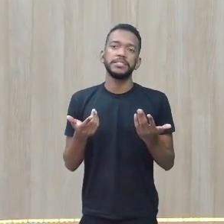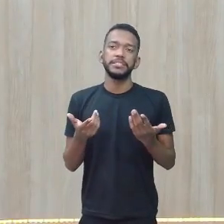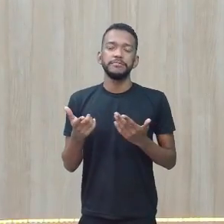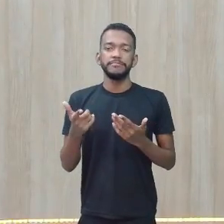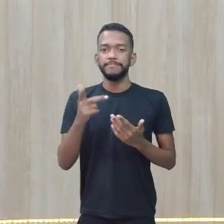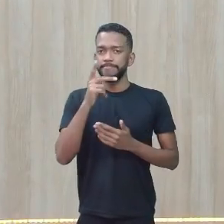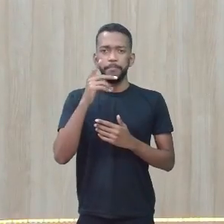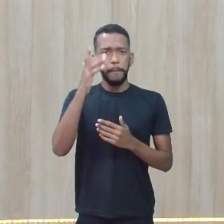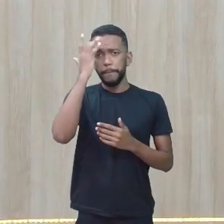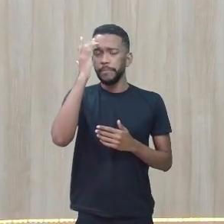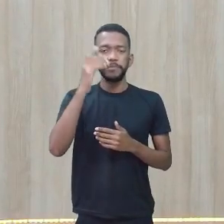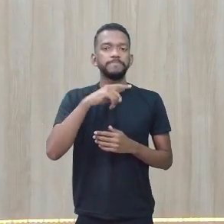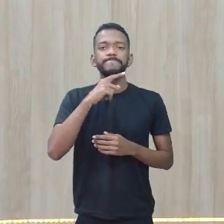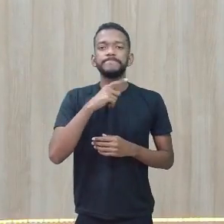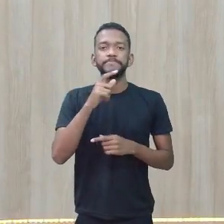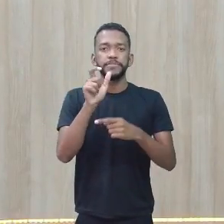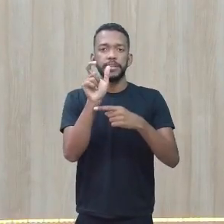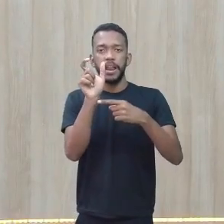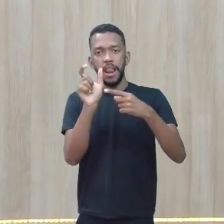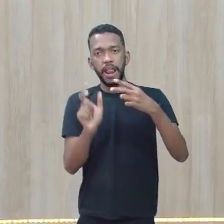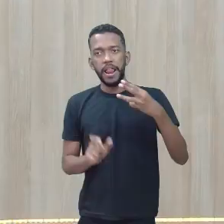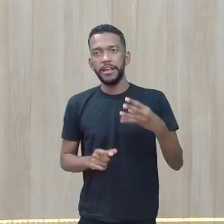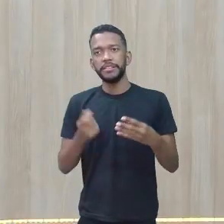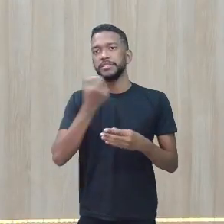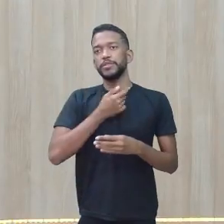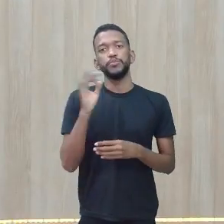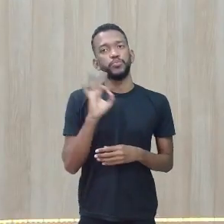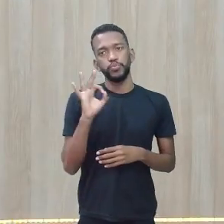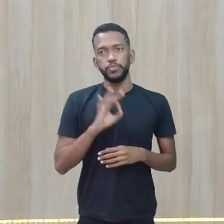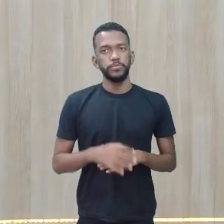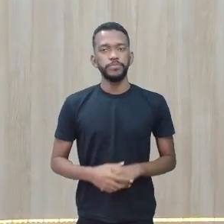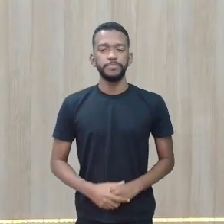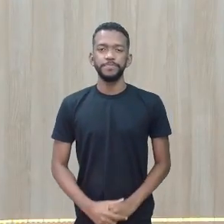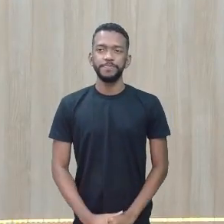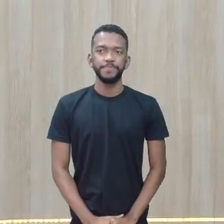não consegue utilizar a linguagem de forma tão engraçada.